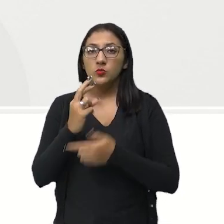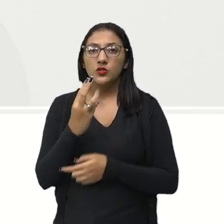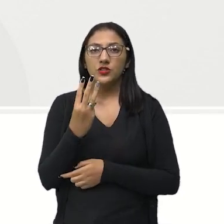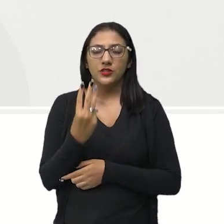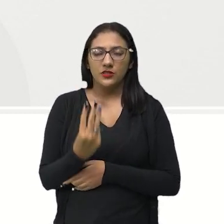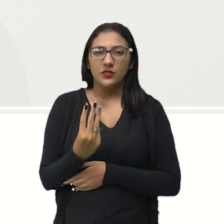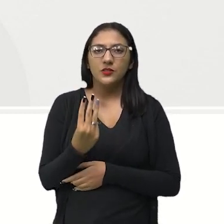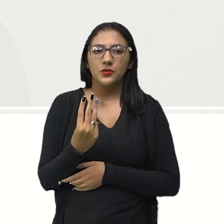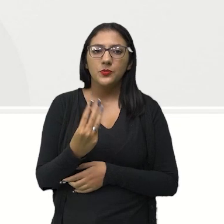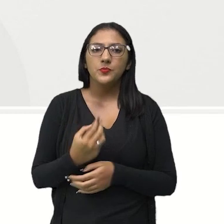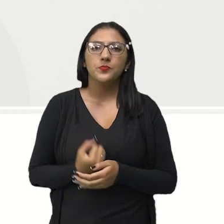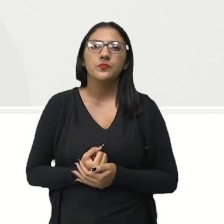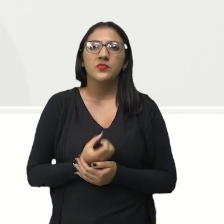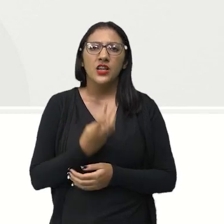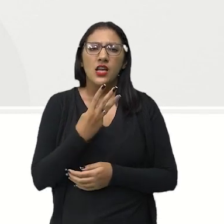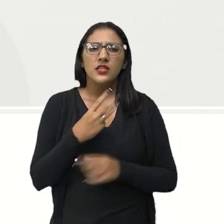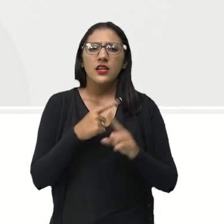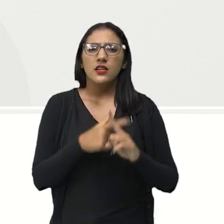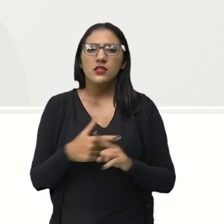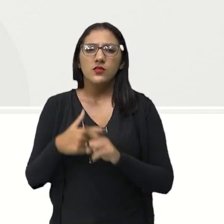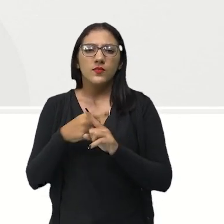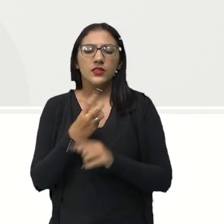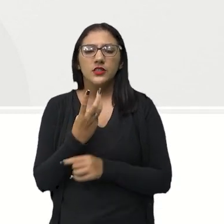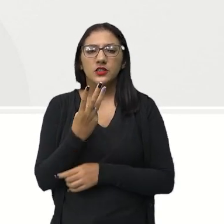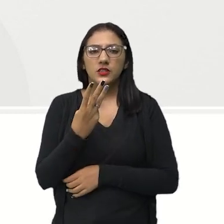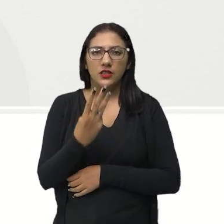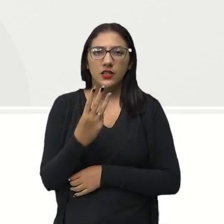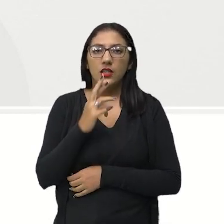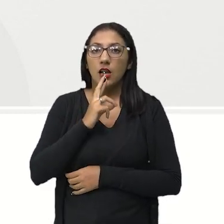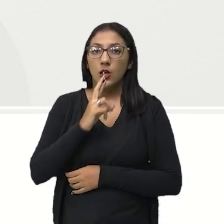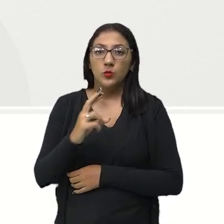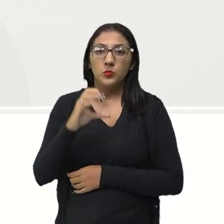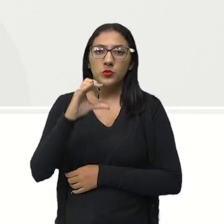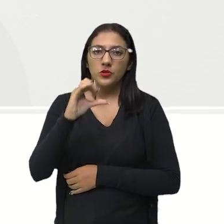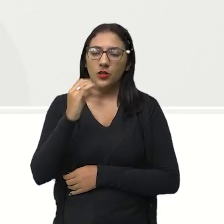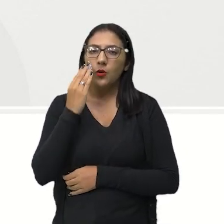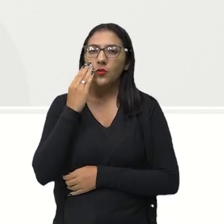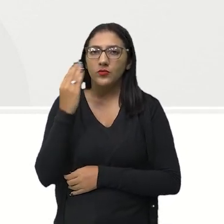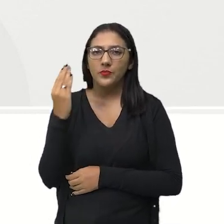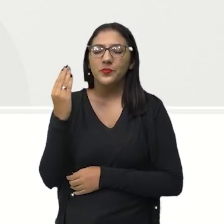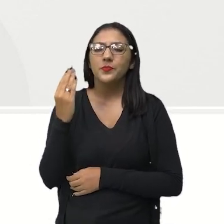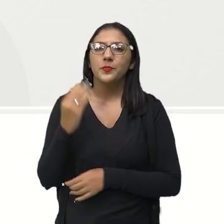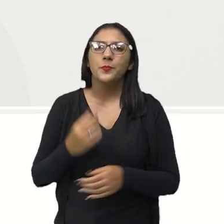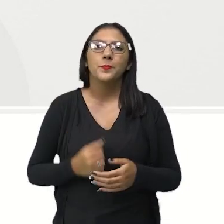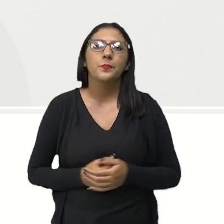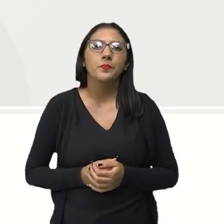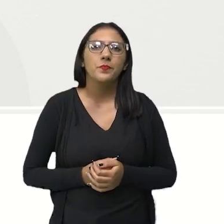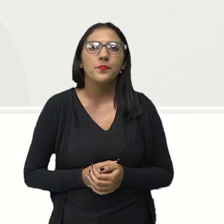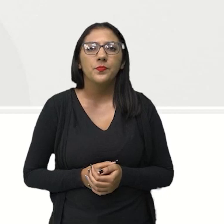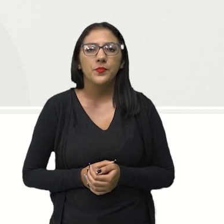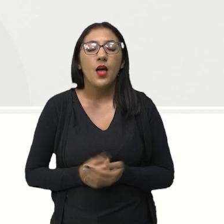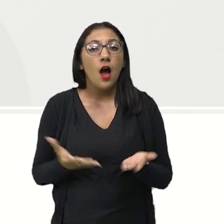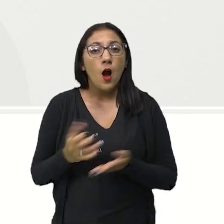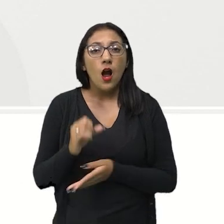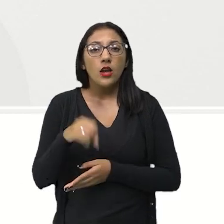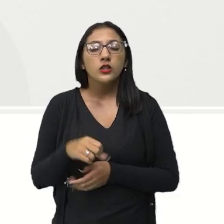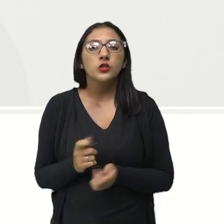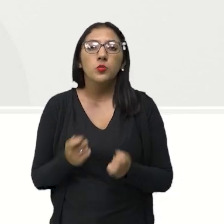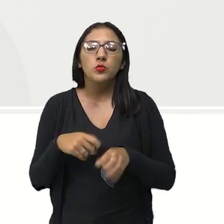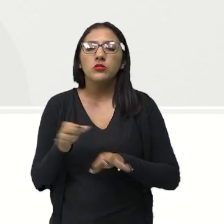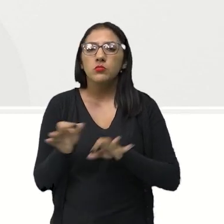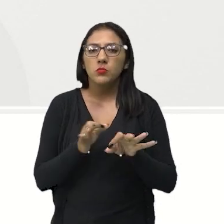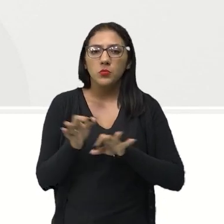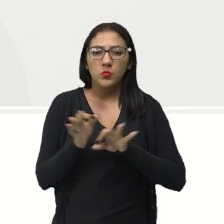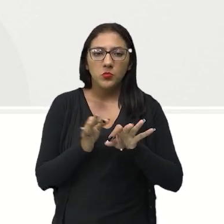3, 3 multiplicado com 3, resultado 9. Agora sim, nós vamos fazer a